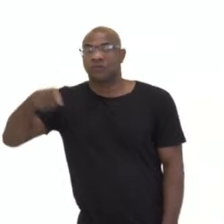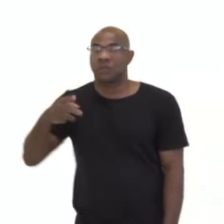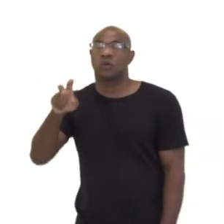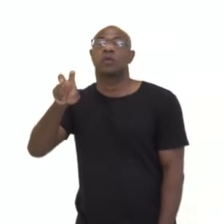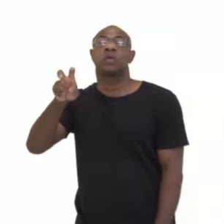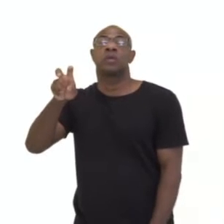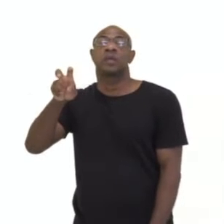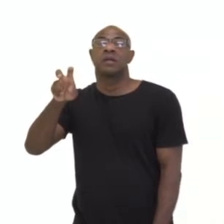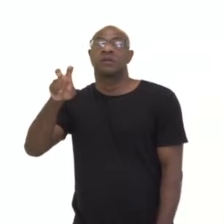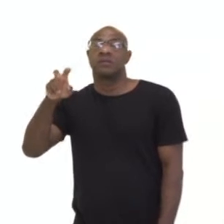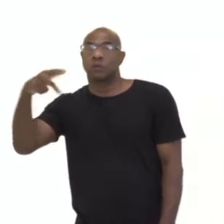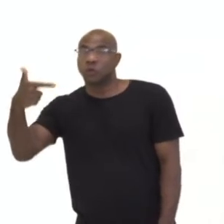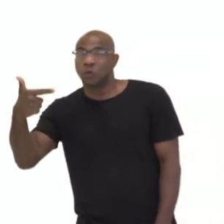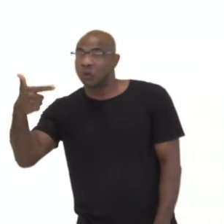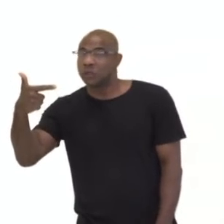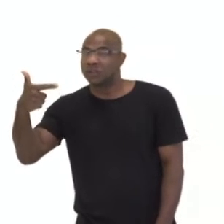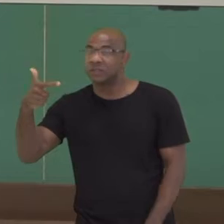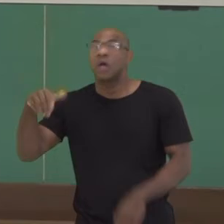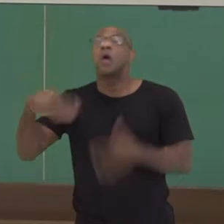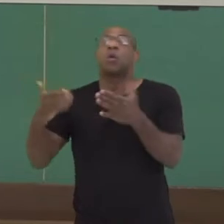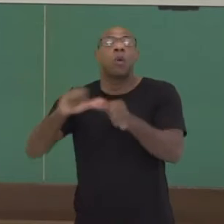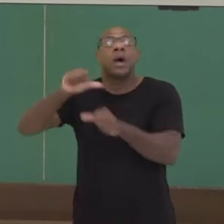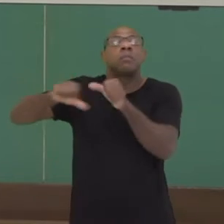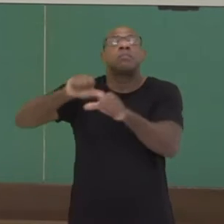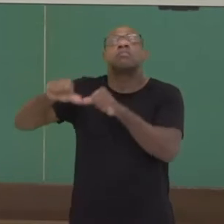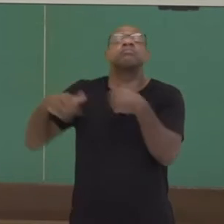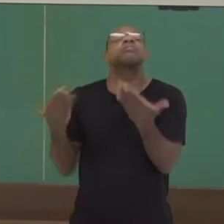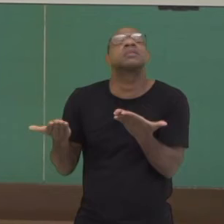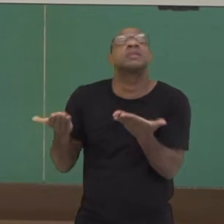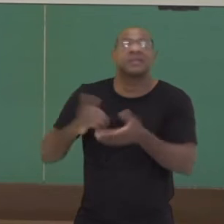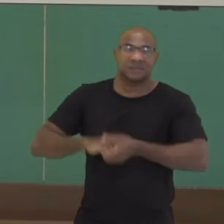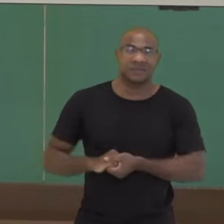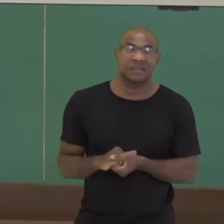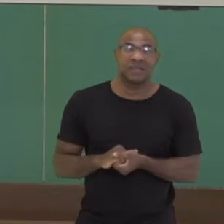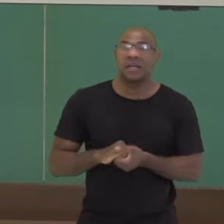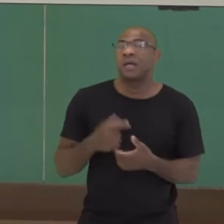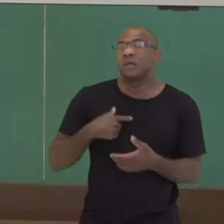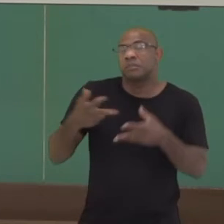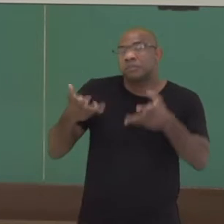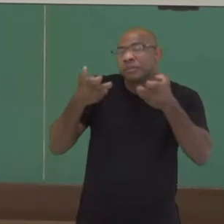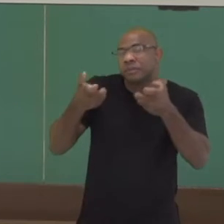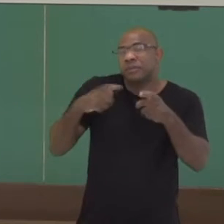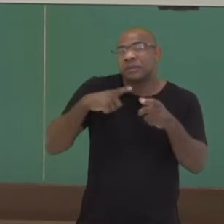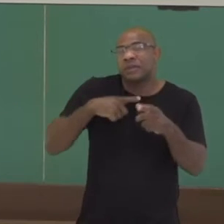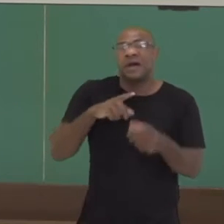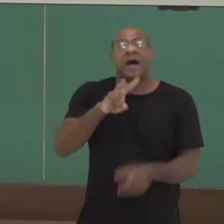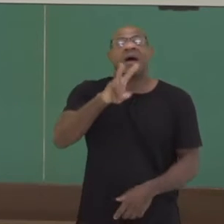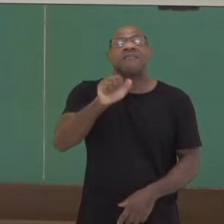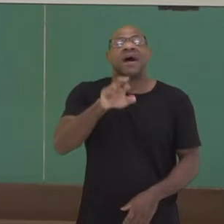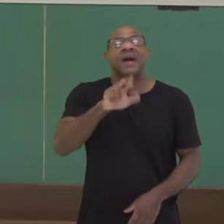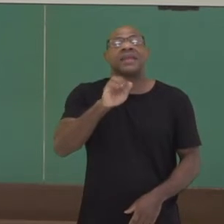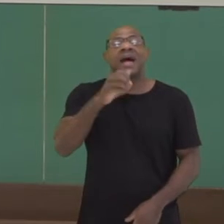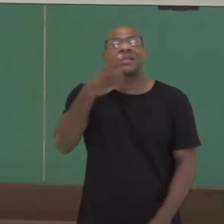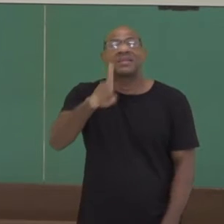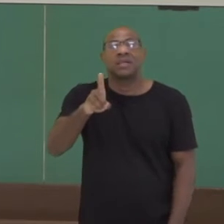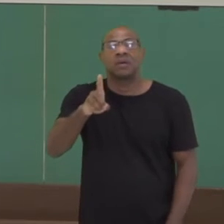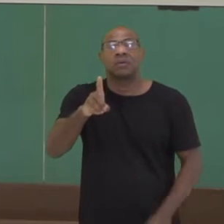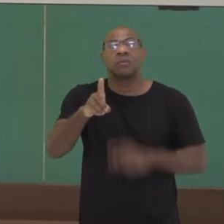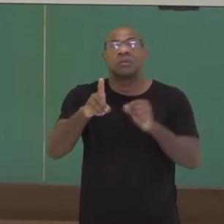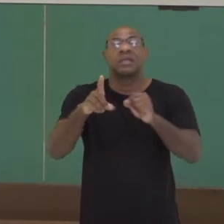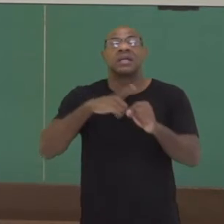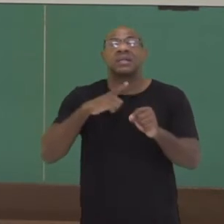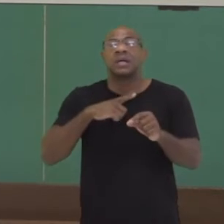graus Celsius, qual é a variação? Então lembra que quando a gente fala essa palavra variação, ela